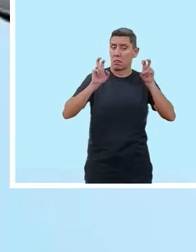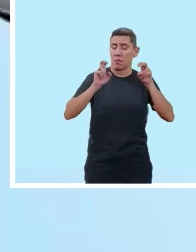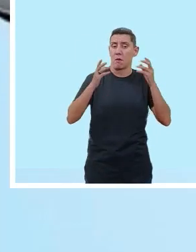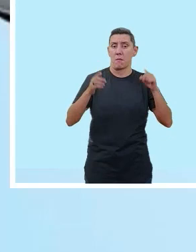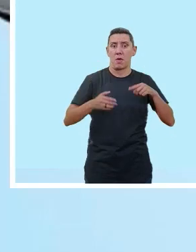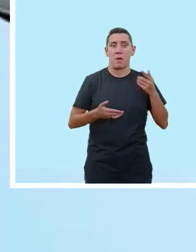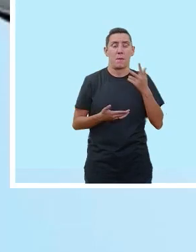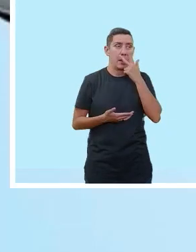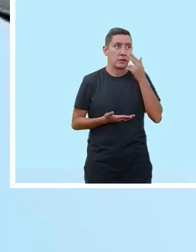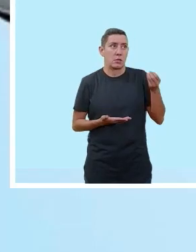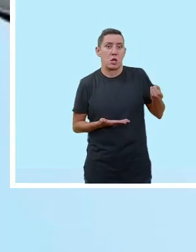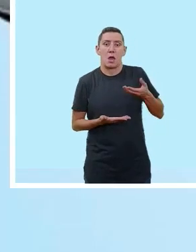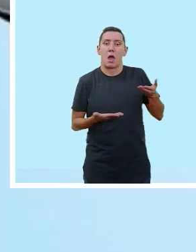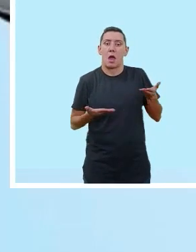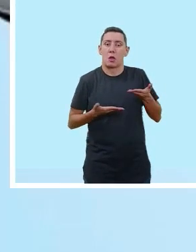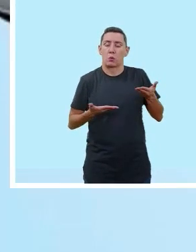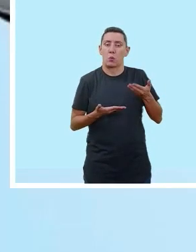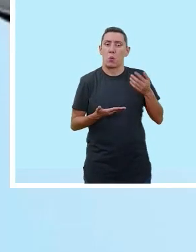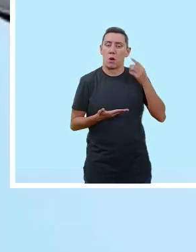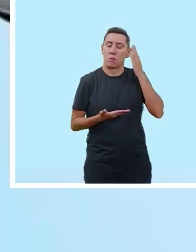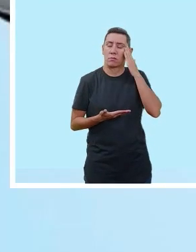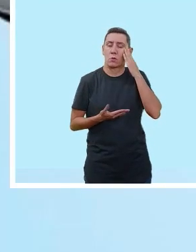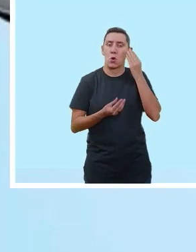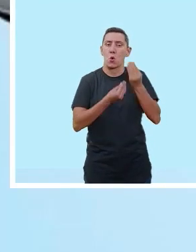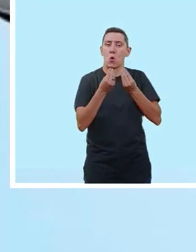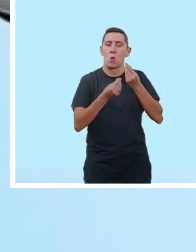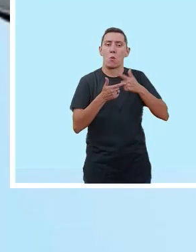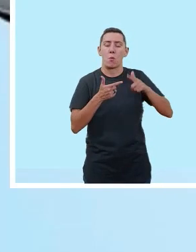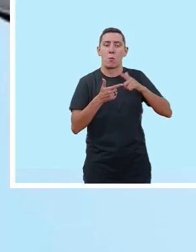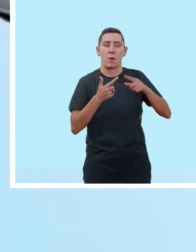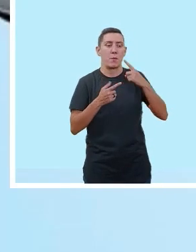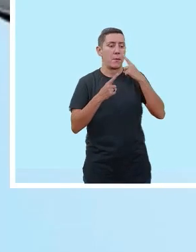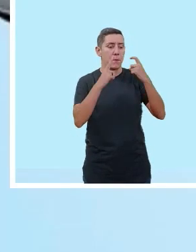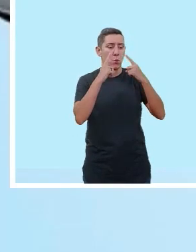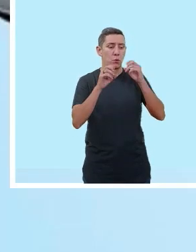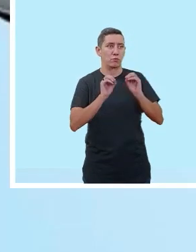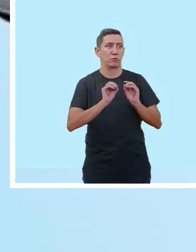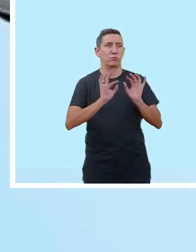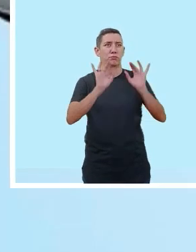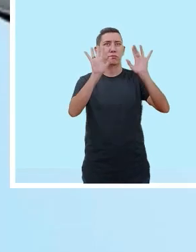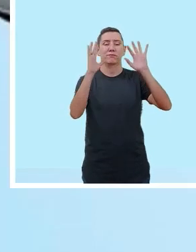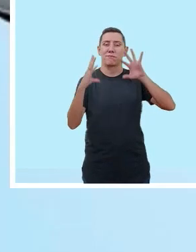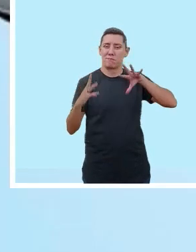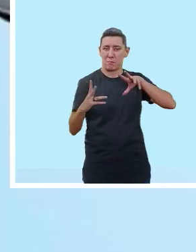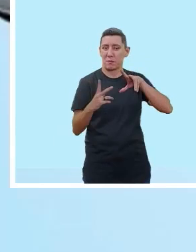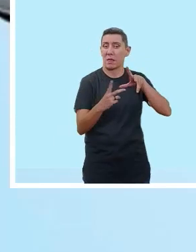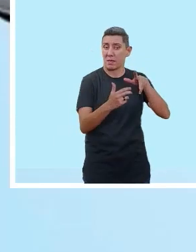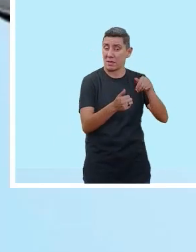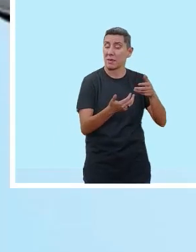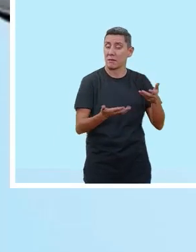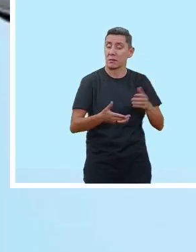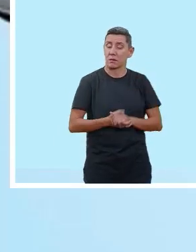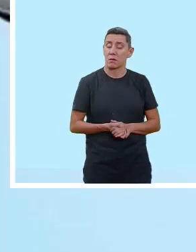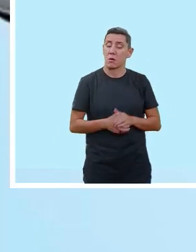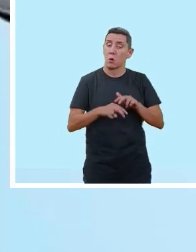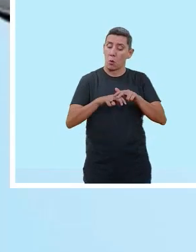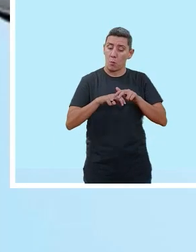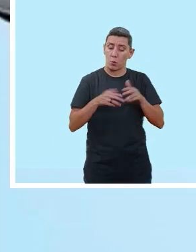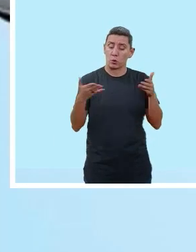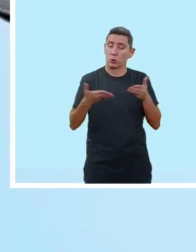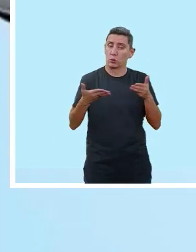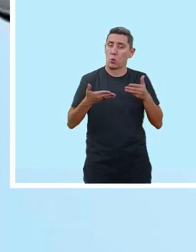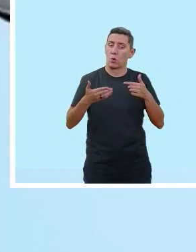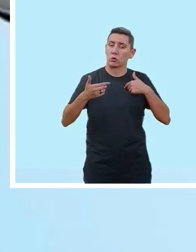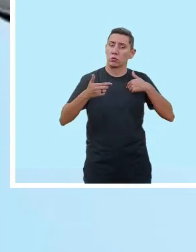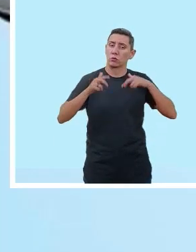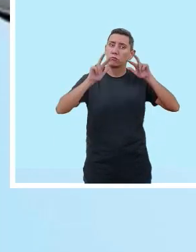ligado com a questão das emissões de gases de efeito estufa, e hoje a gente vai abordar esse tema aqui de forma um